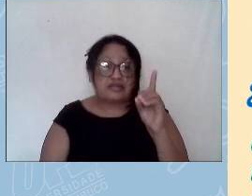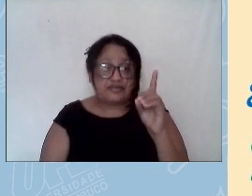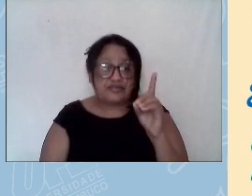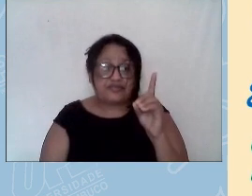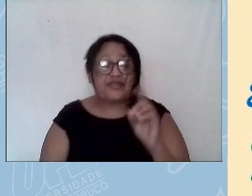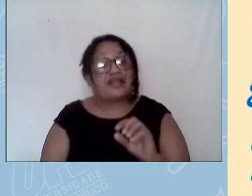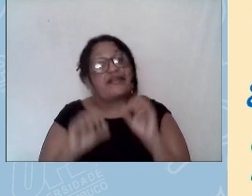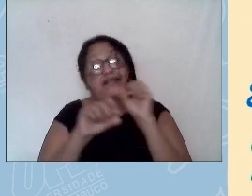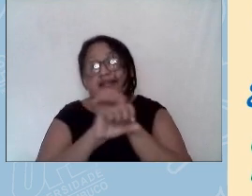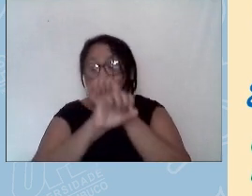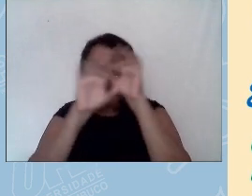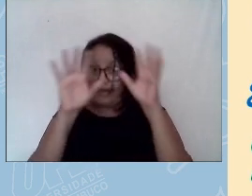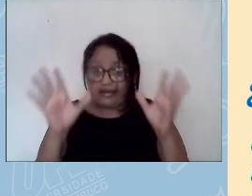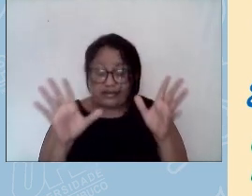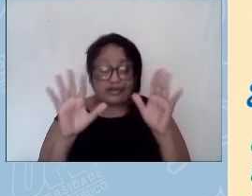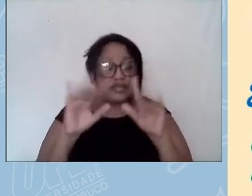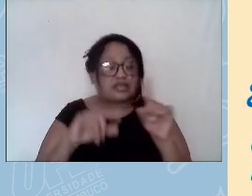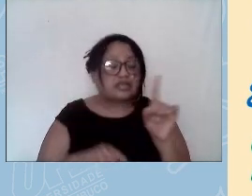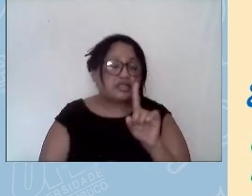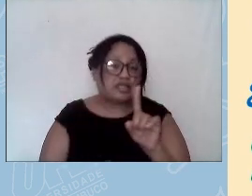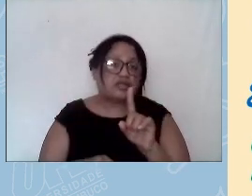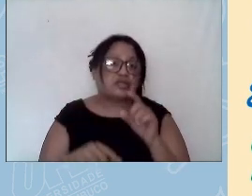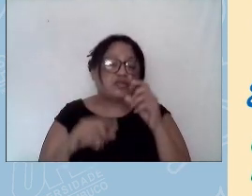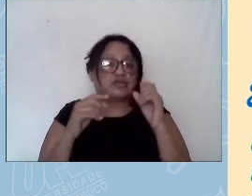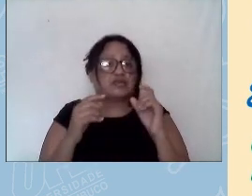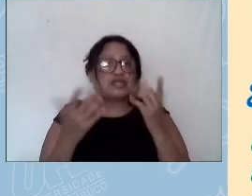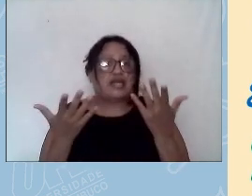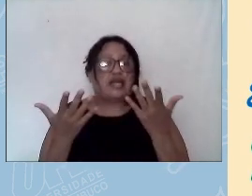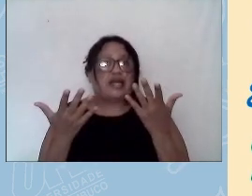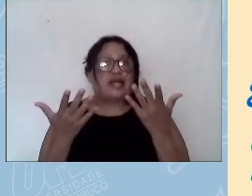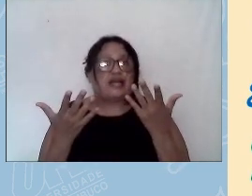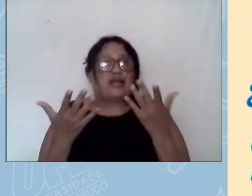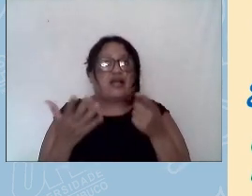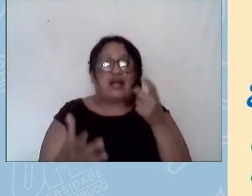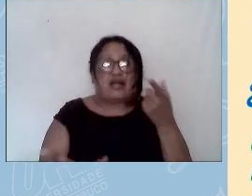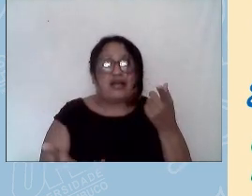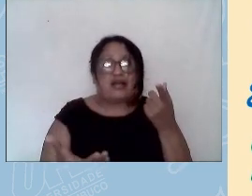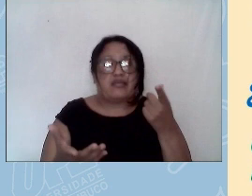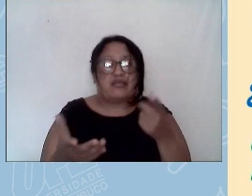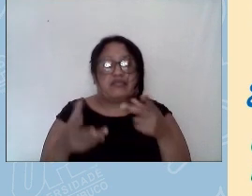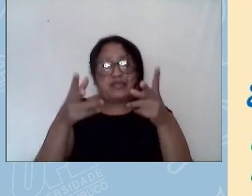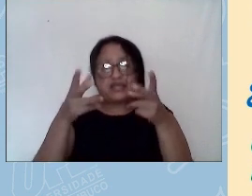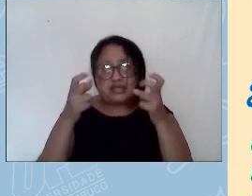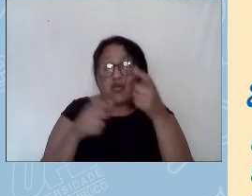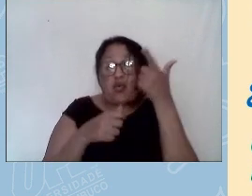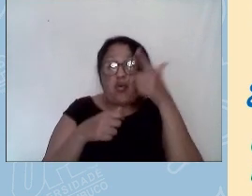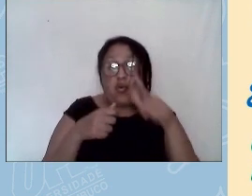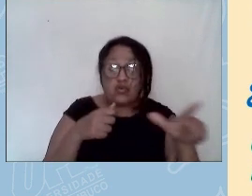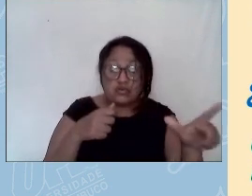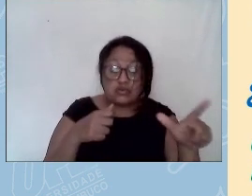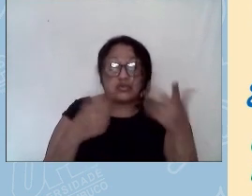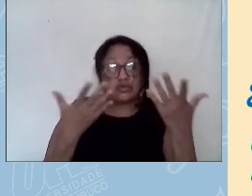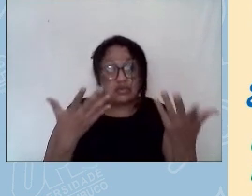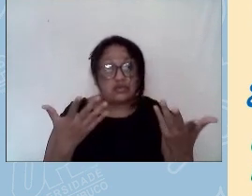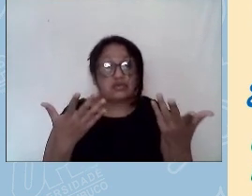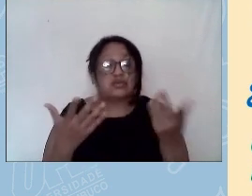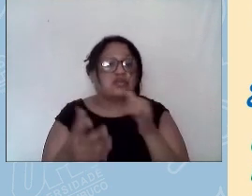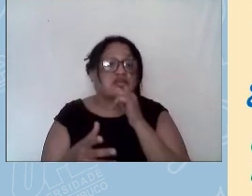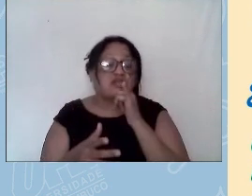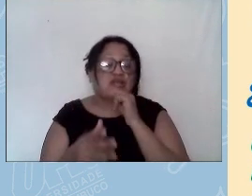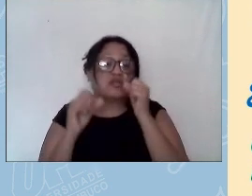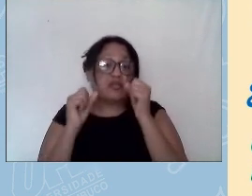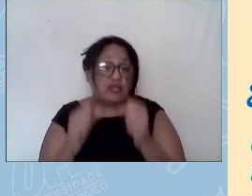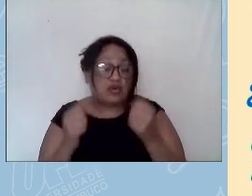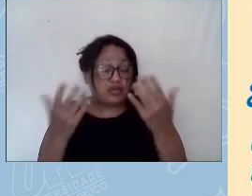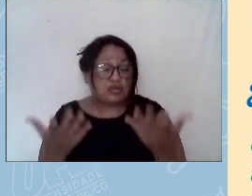claro que a gente não está levando aqui em consideração outros parâmetros que podem levar as pessoas